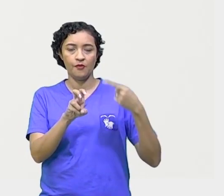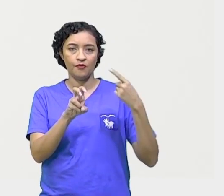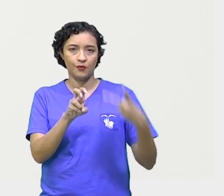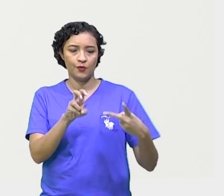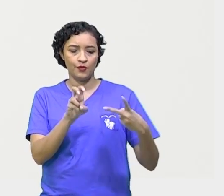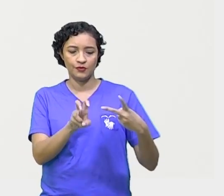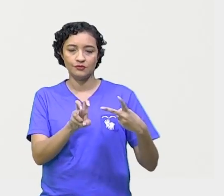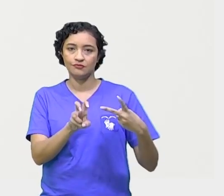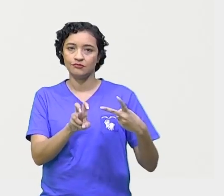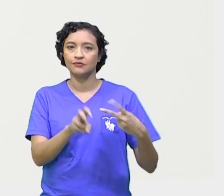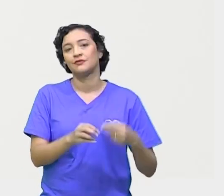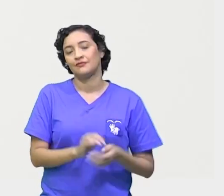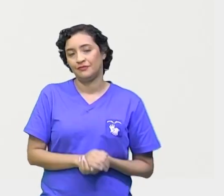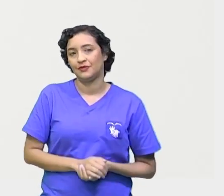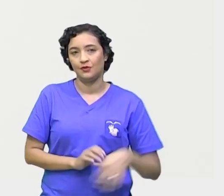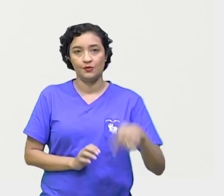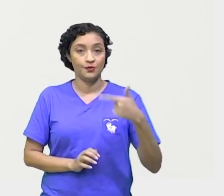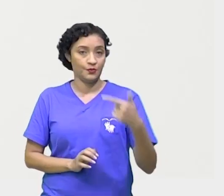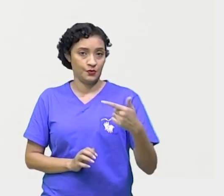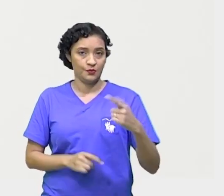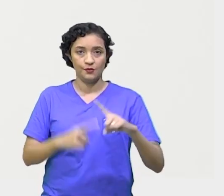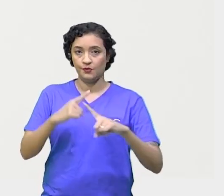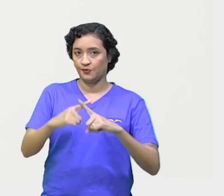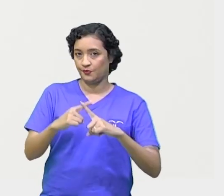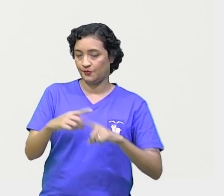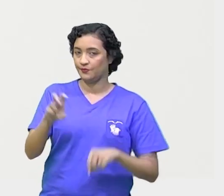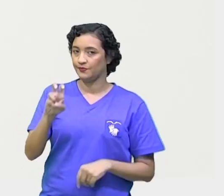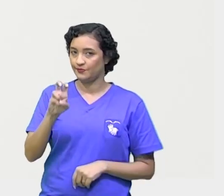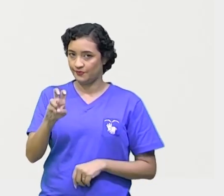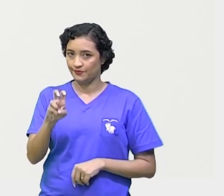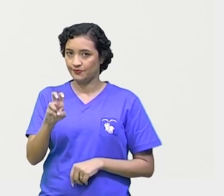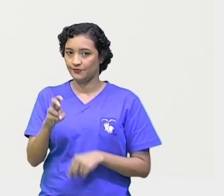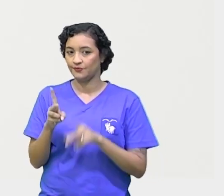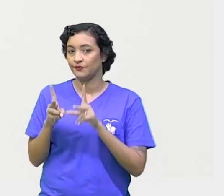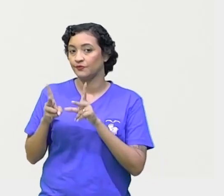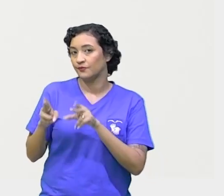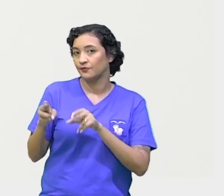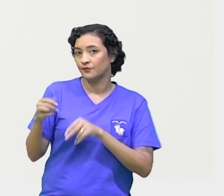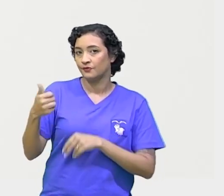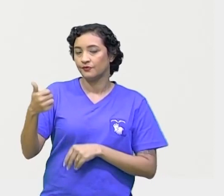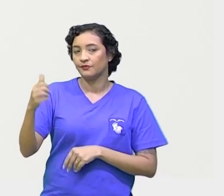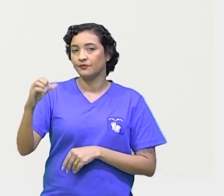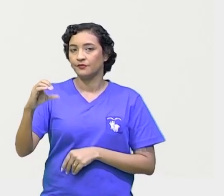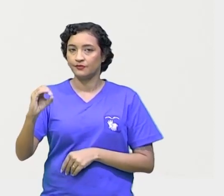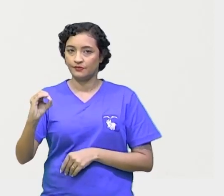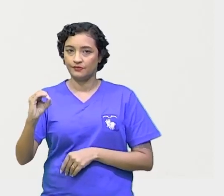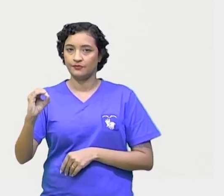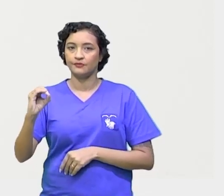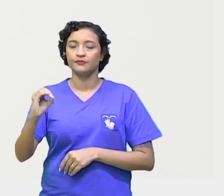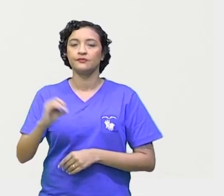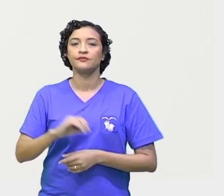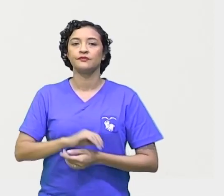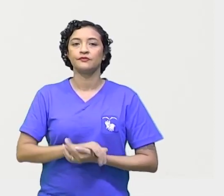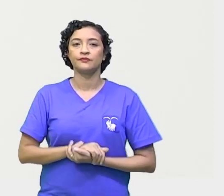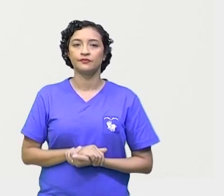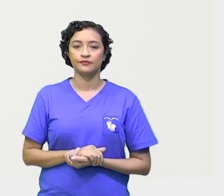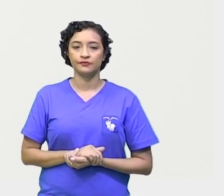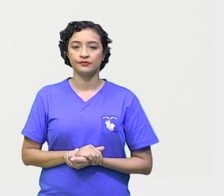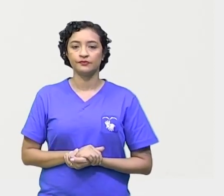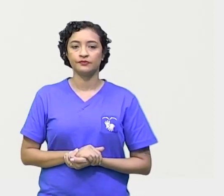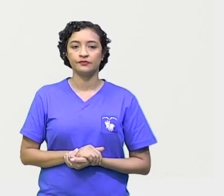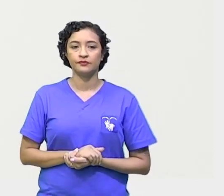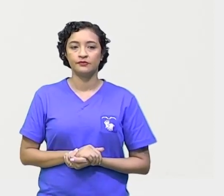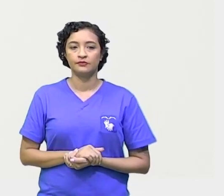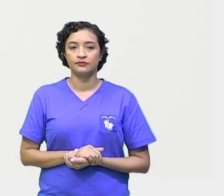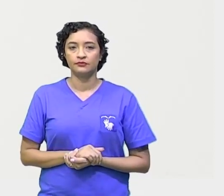então cinco aparece duas vezes tão 5 às vezes 2 = quanto